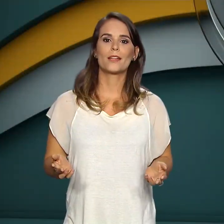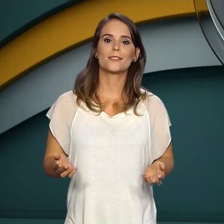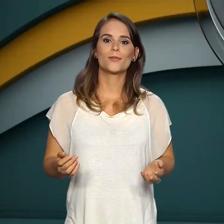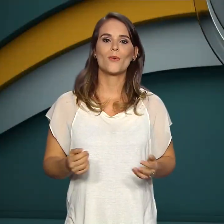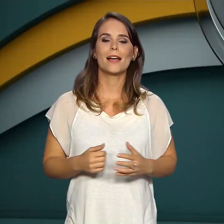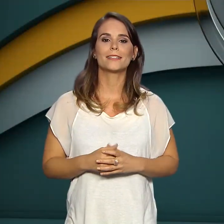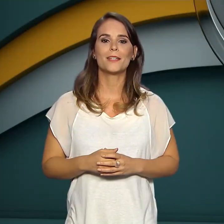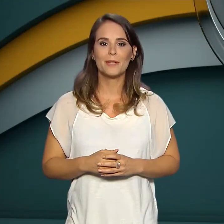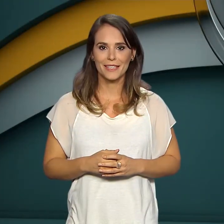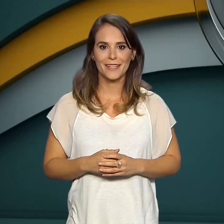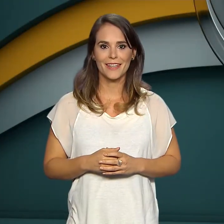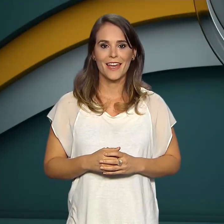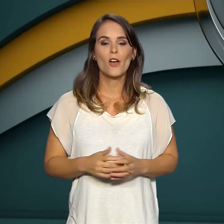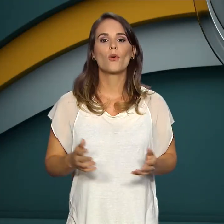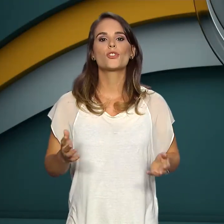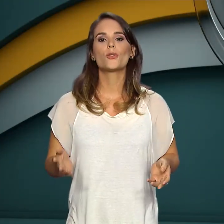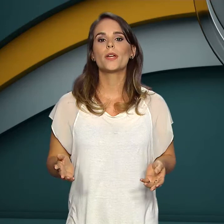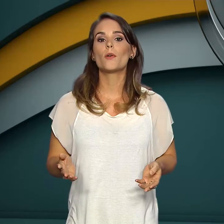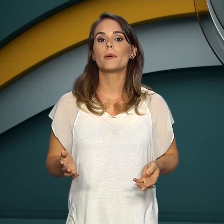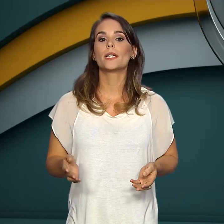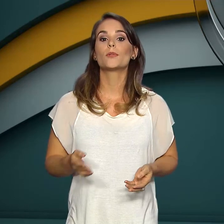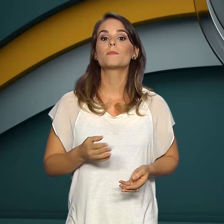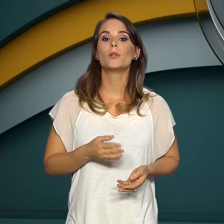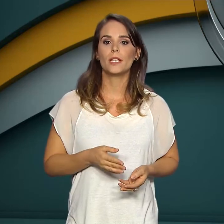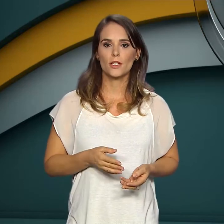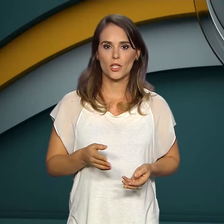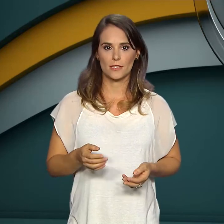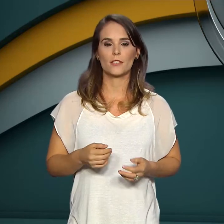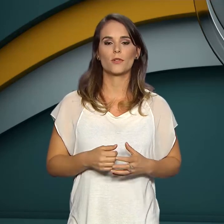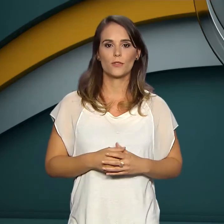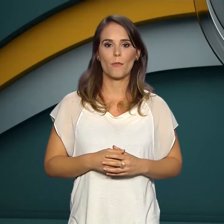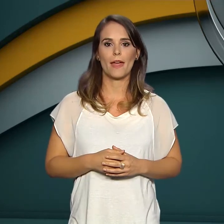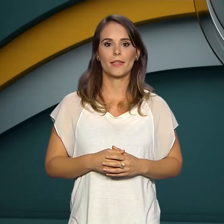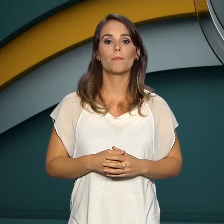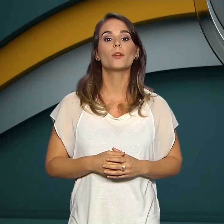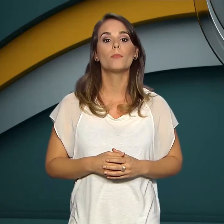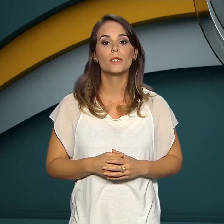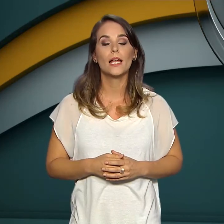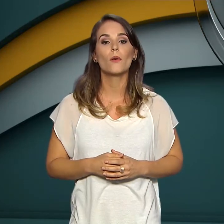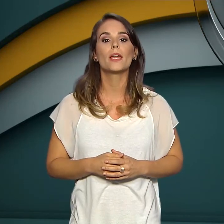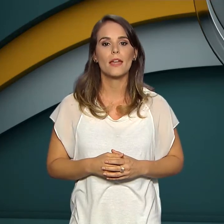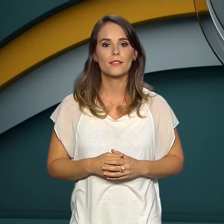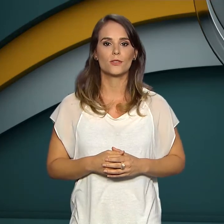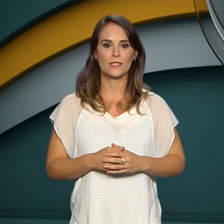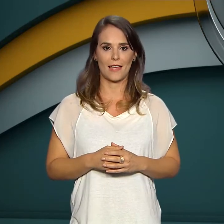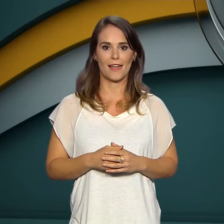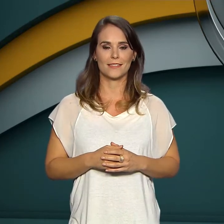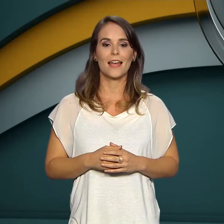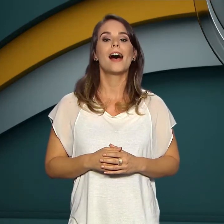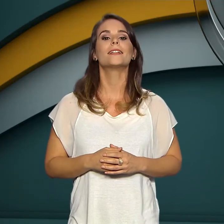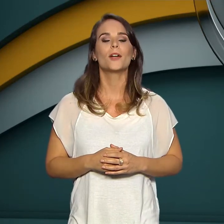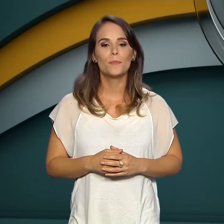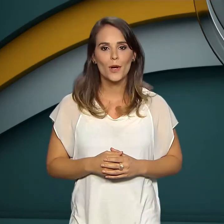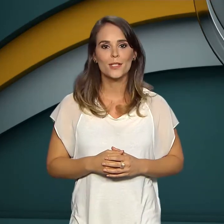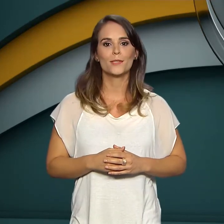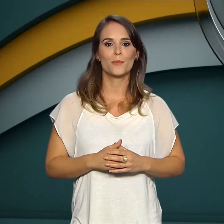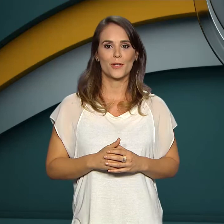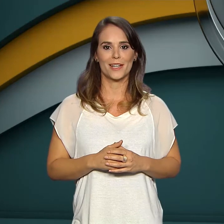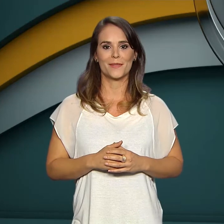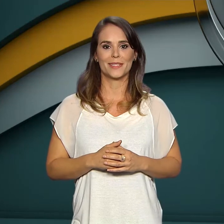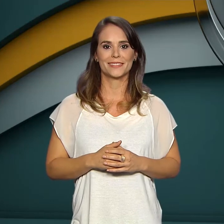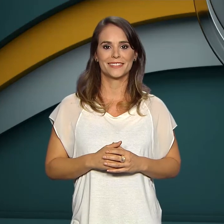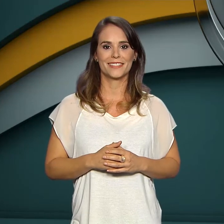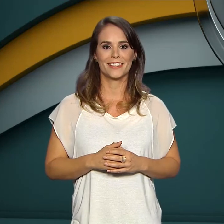O Educação no Ar termina aqui. Continue acompanhando as políticas e ações do MEC pelo portal e redes sociais. Até o